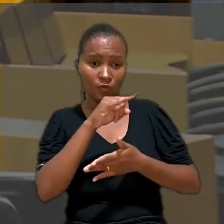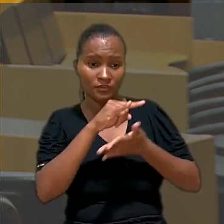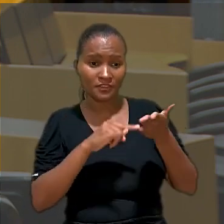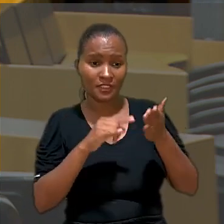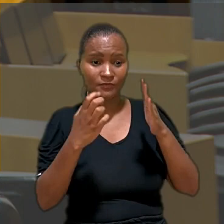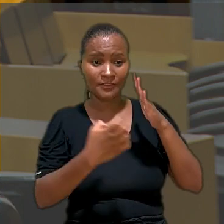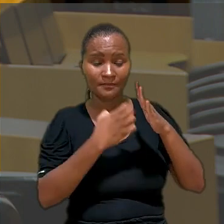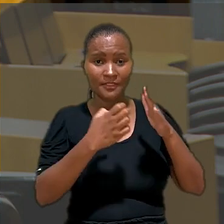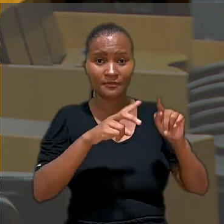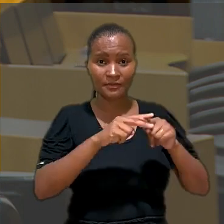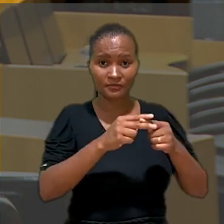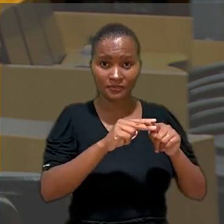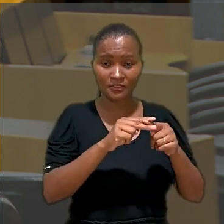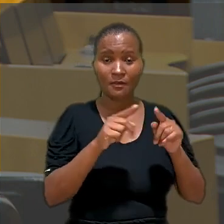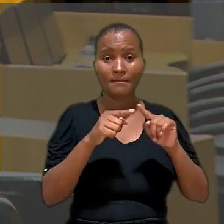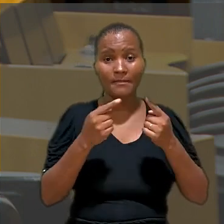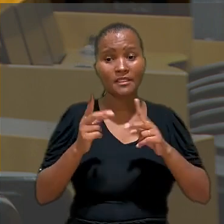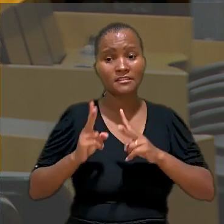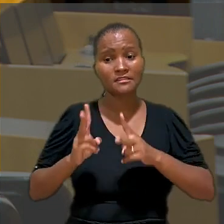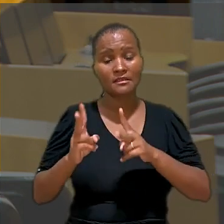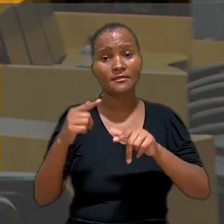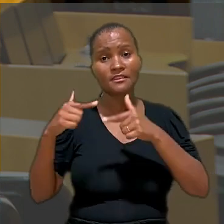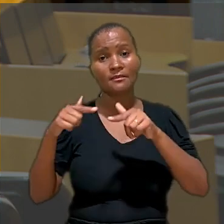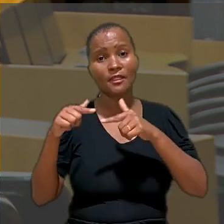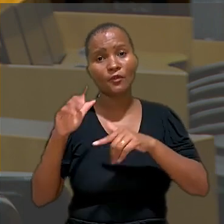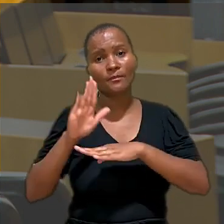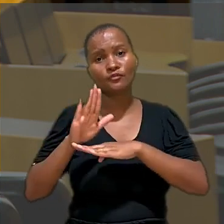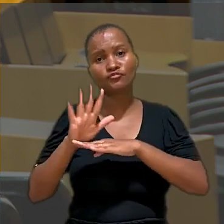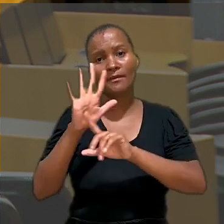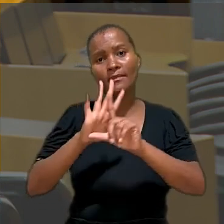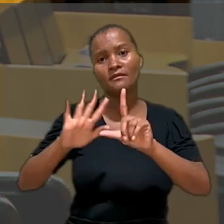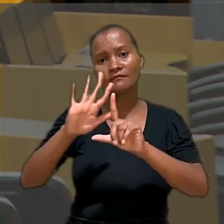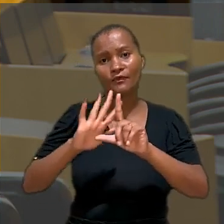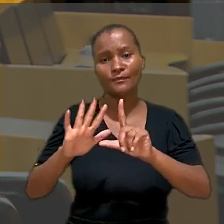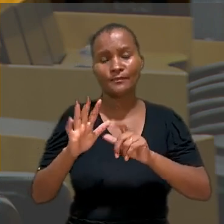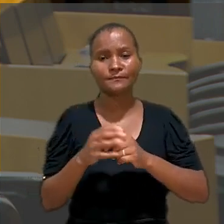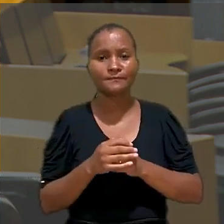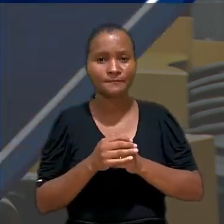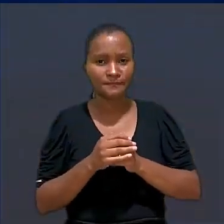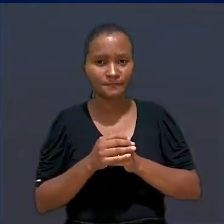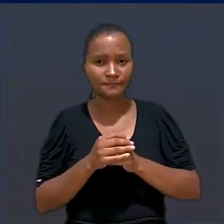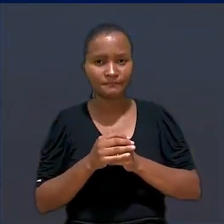contratado pela empresa de manutenção, sempre havia trabalhado em benefício da plataforma.